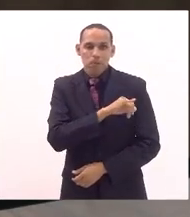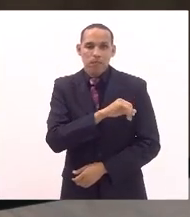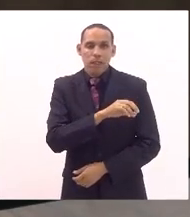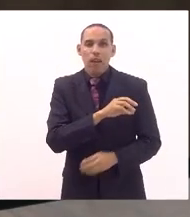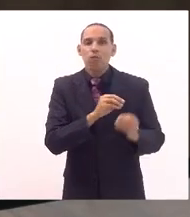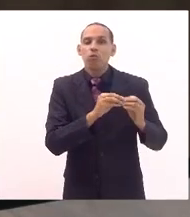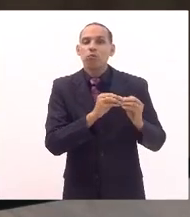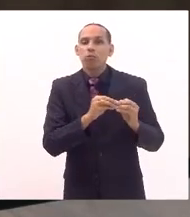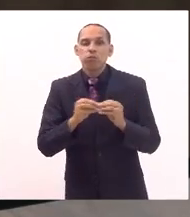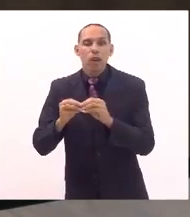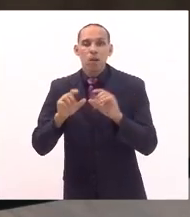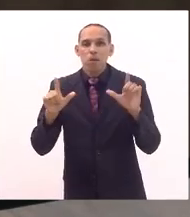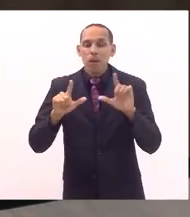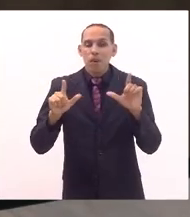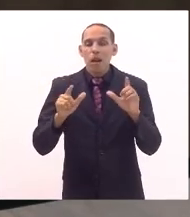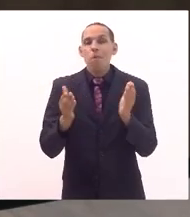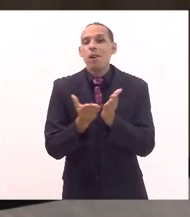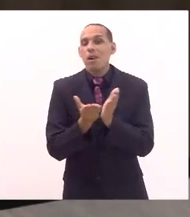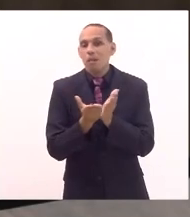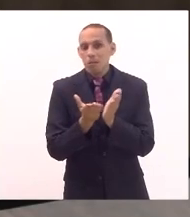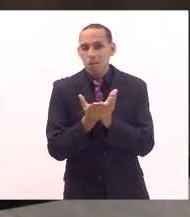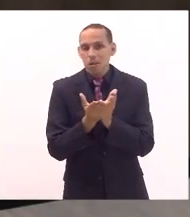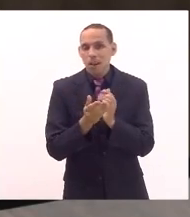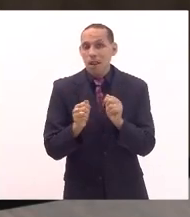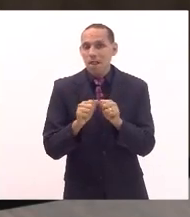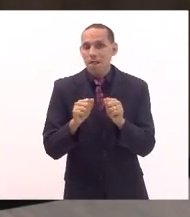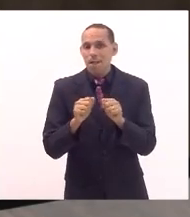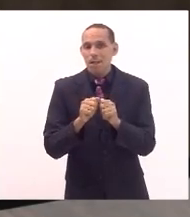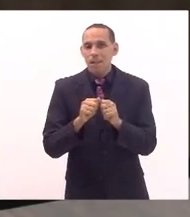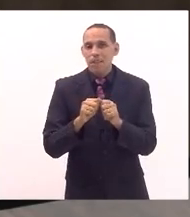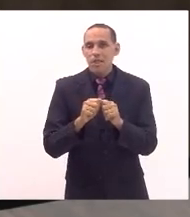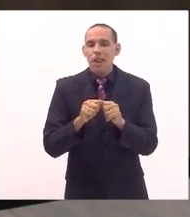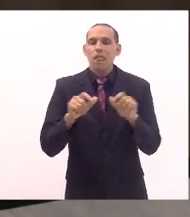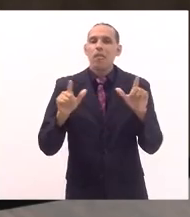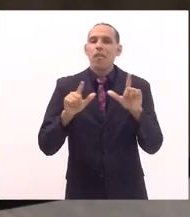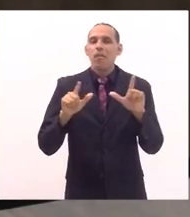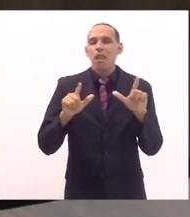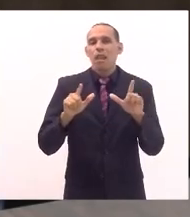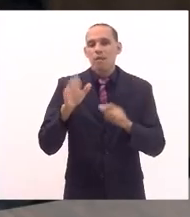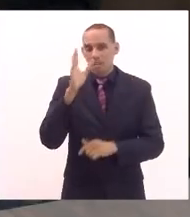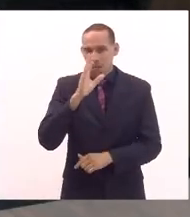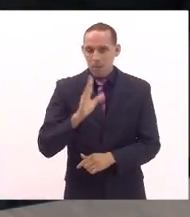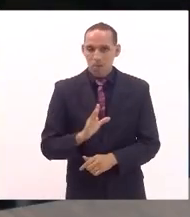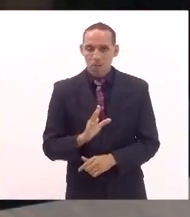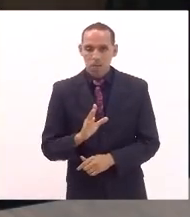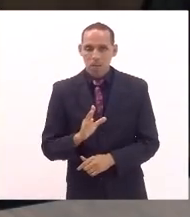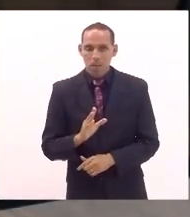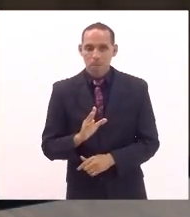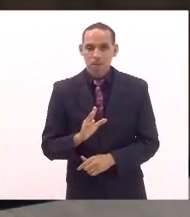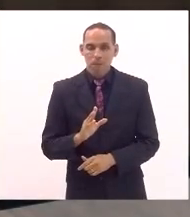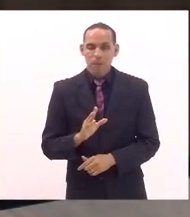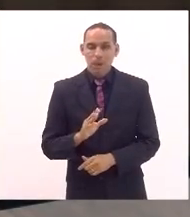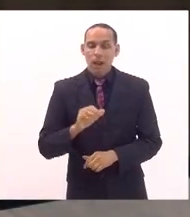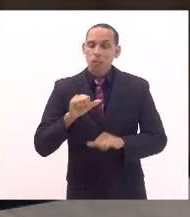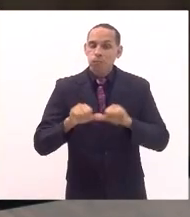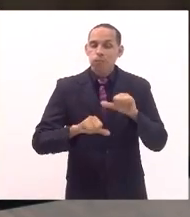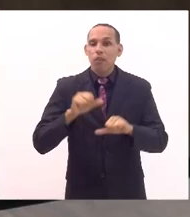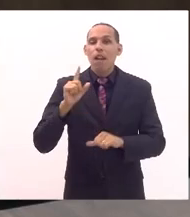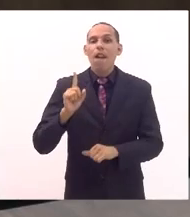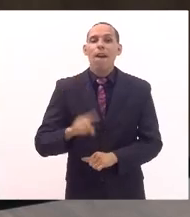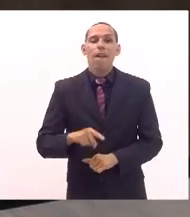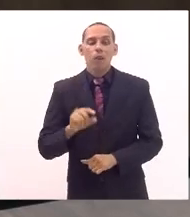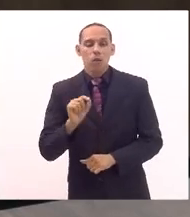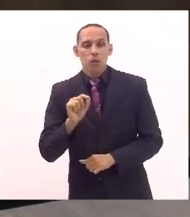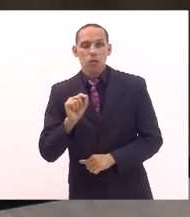telenovelas bíblicas produzidos pelas emissoras de televisão brasileiras a única alteração